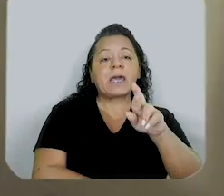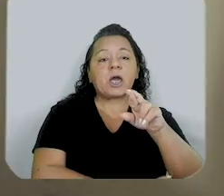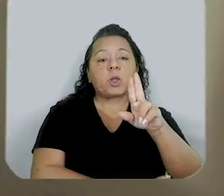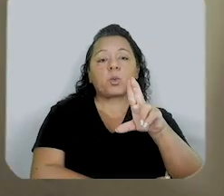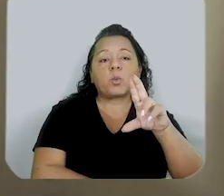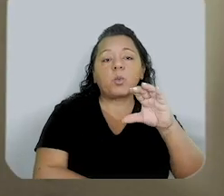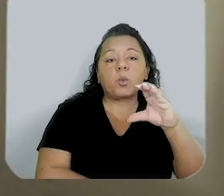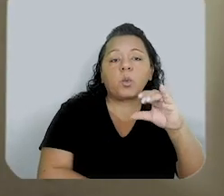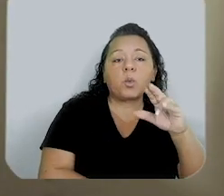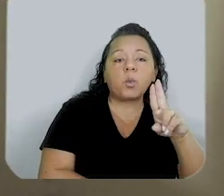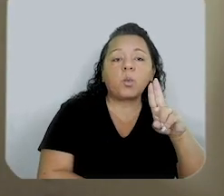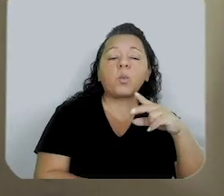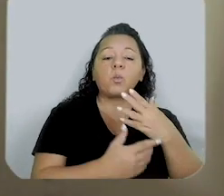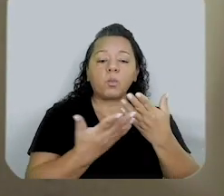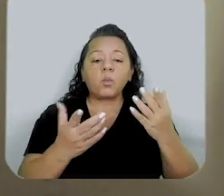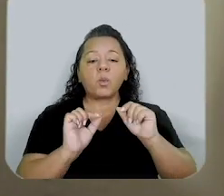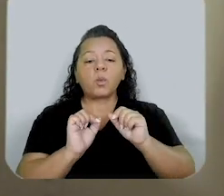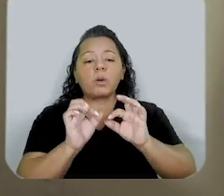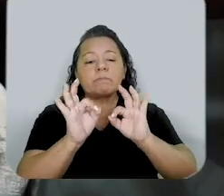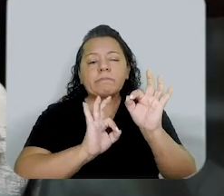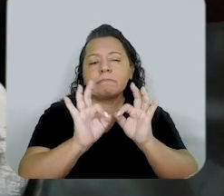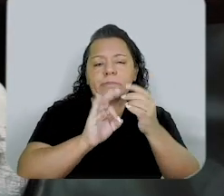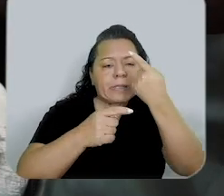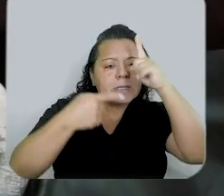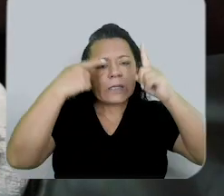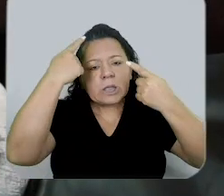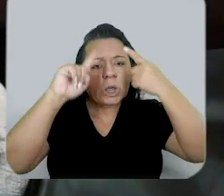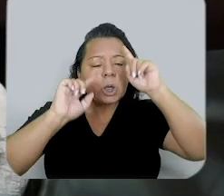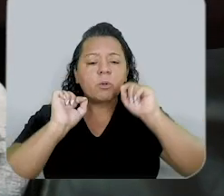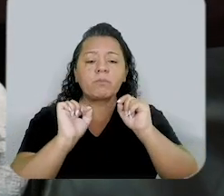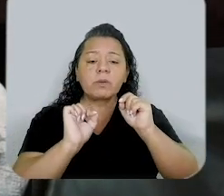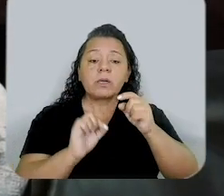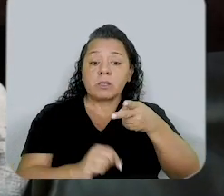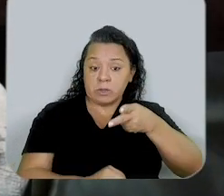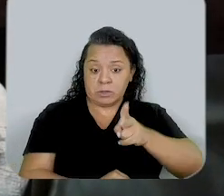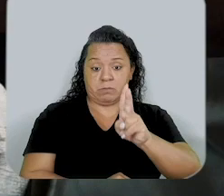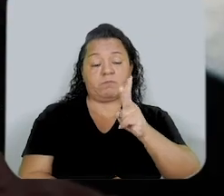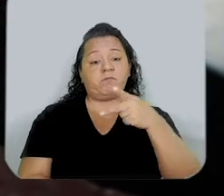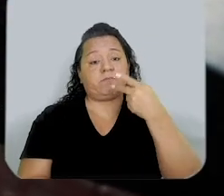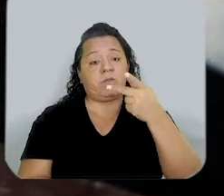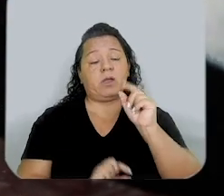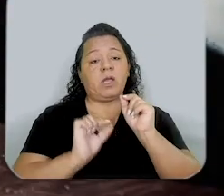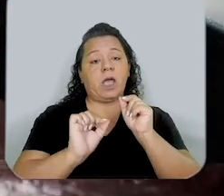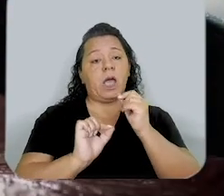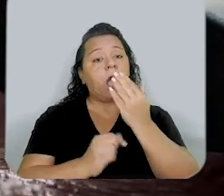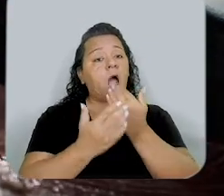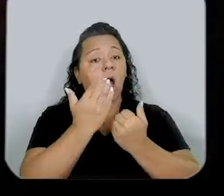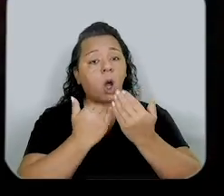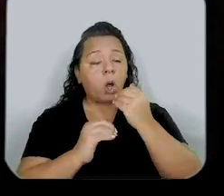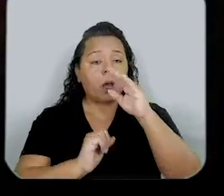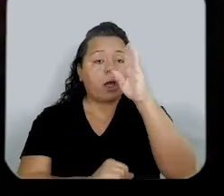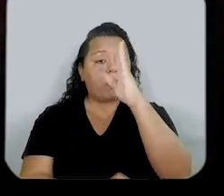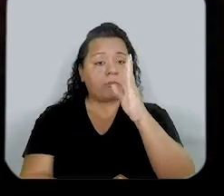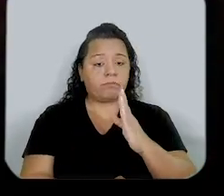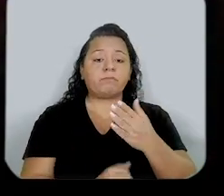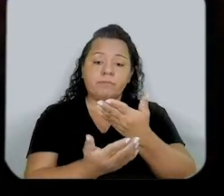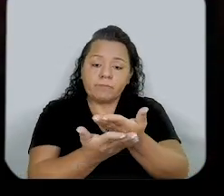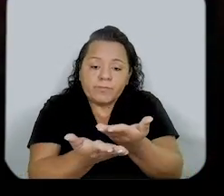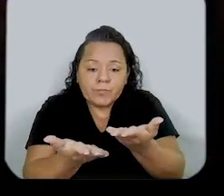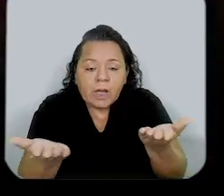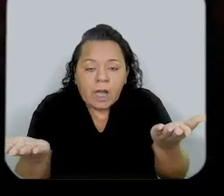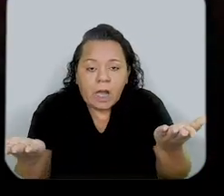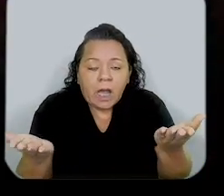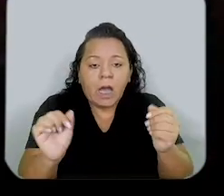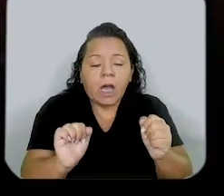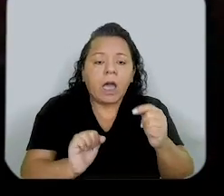sempre falo assim, que a comida brasileira é essa, é a nossa. E eu acho que isso tem tudo a ver com a ancestralidade, com certeza.